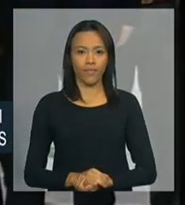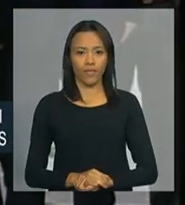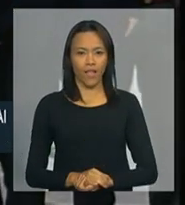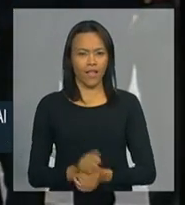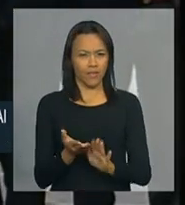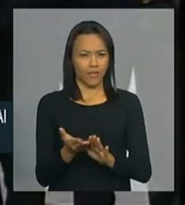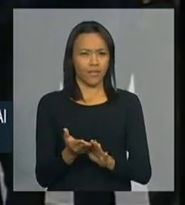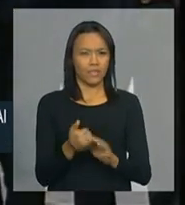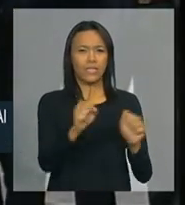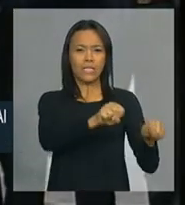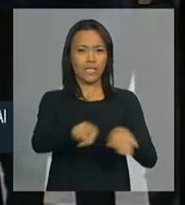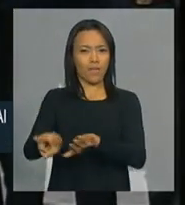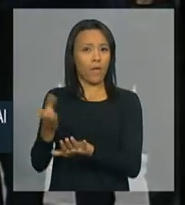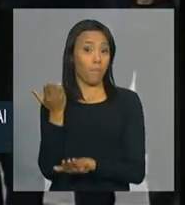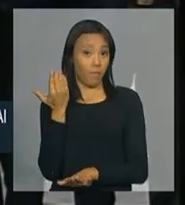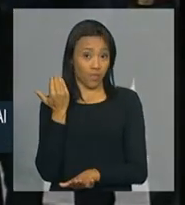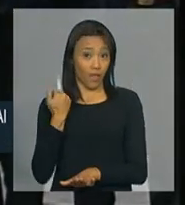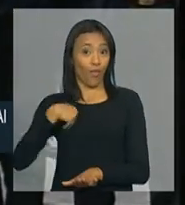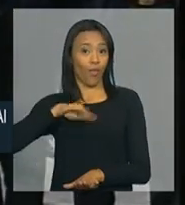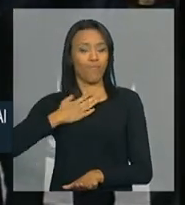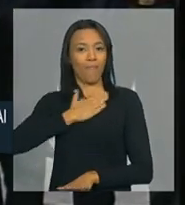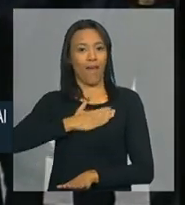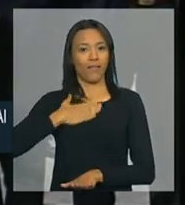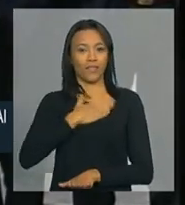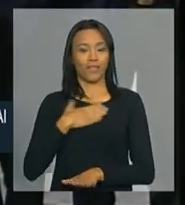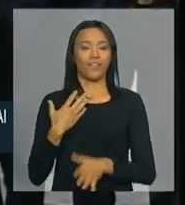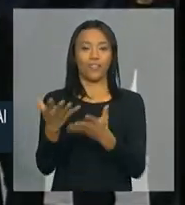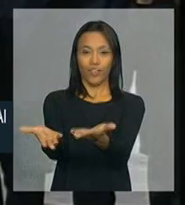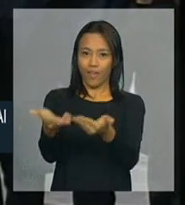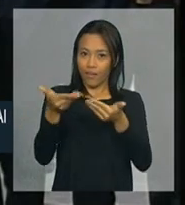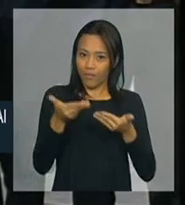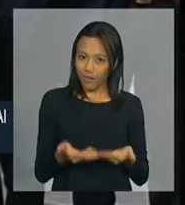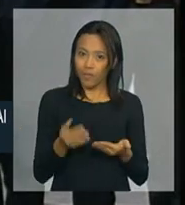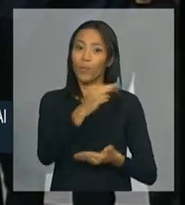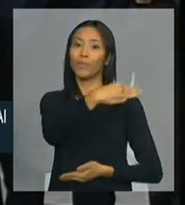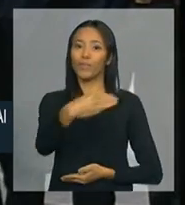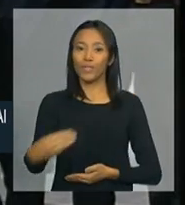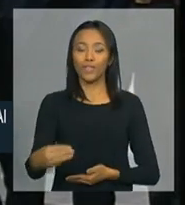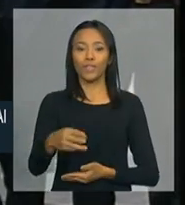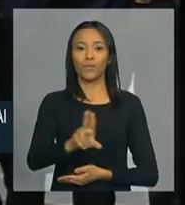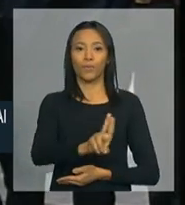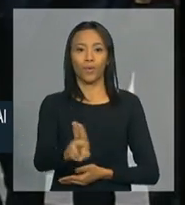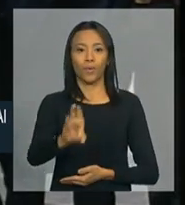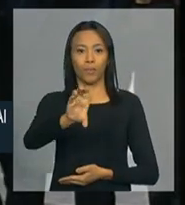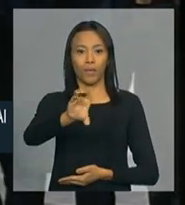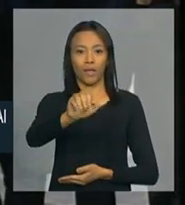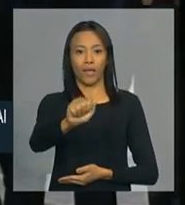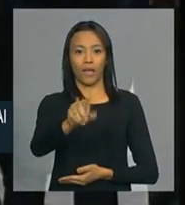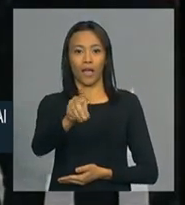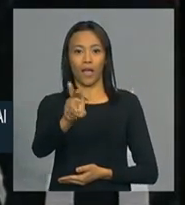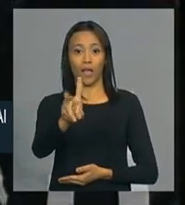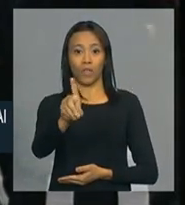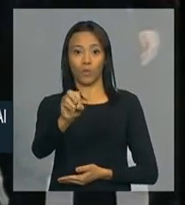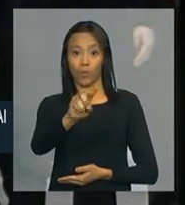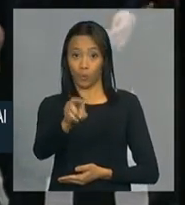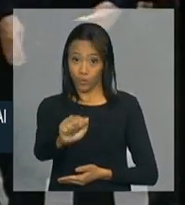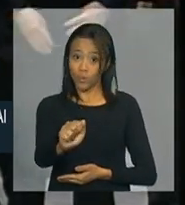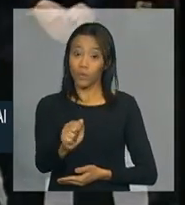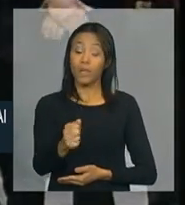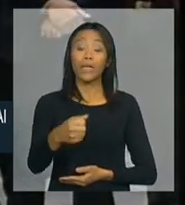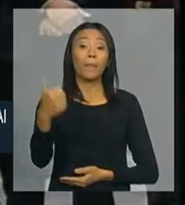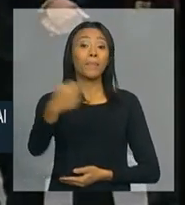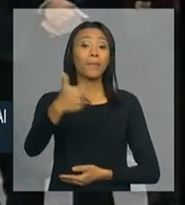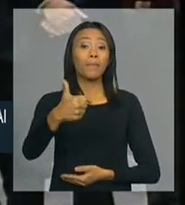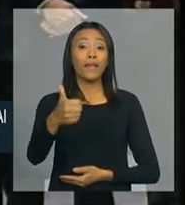semana passada, teve o prazer de receber o ministro Cardoso inaugurando a primeira fase, que